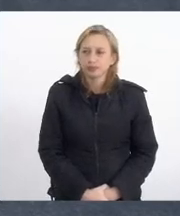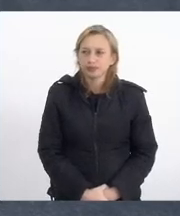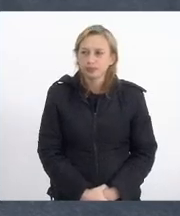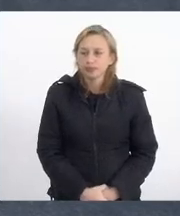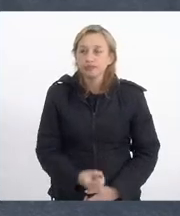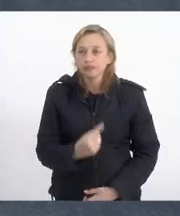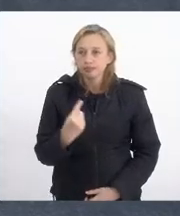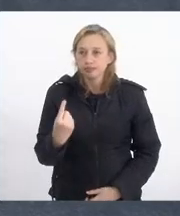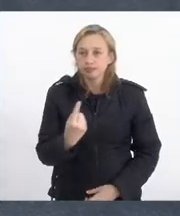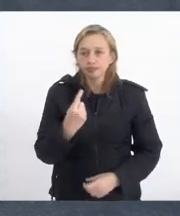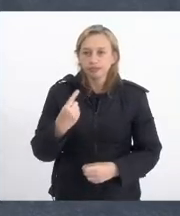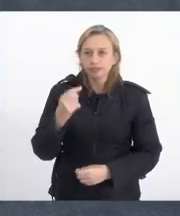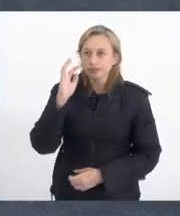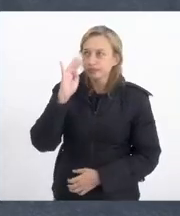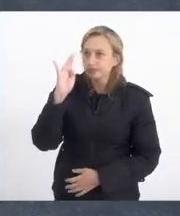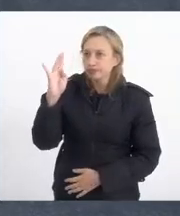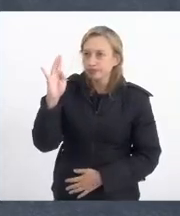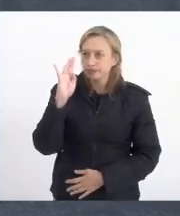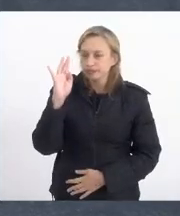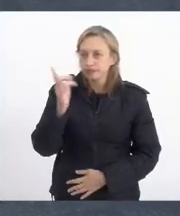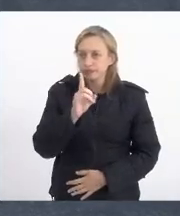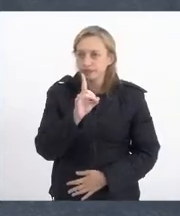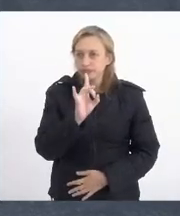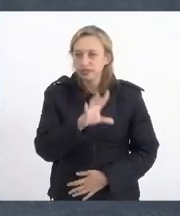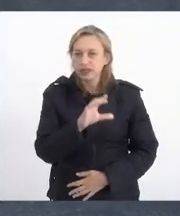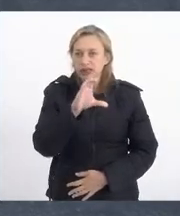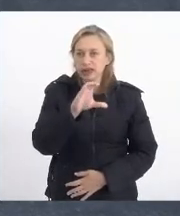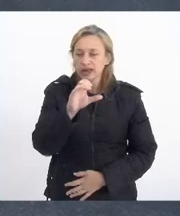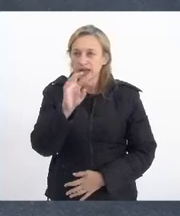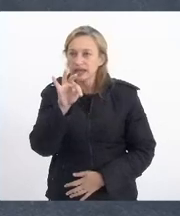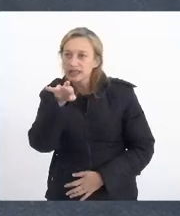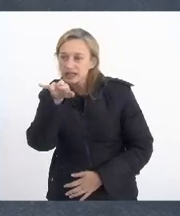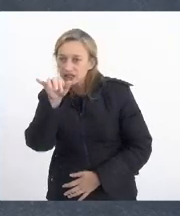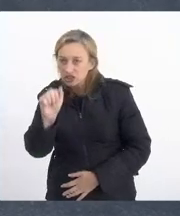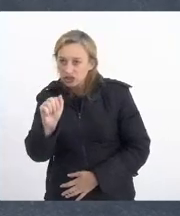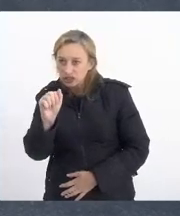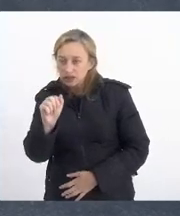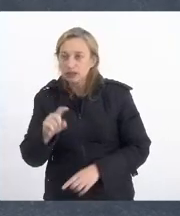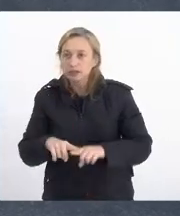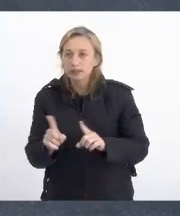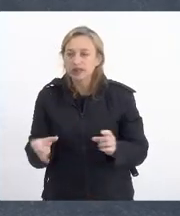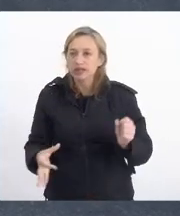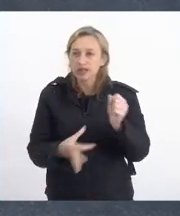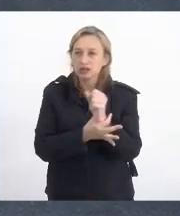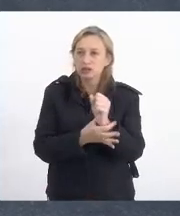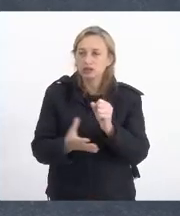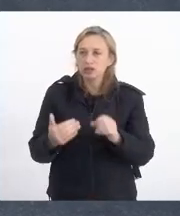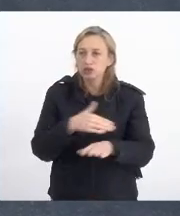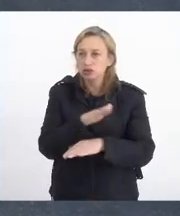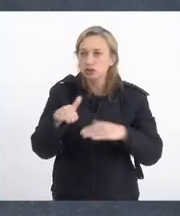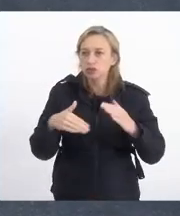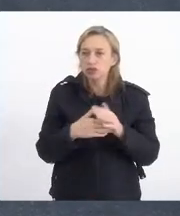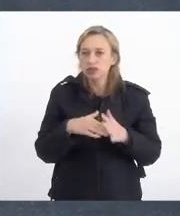Nosso sonho é que não seja classista e simplesmente a segurança pública toda seja corporativista.